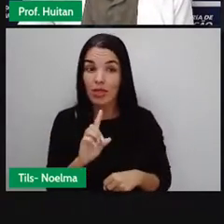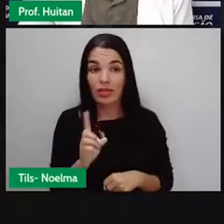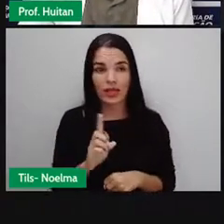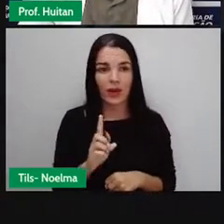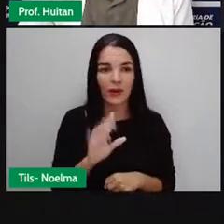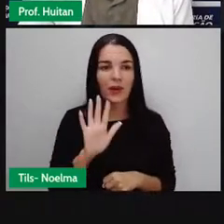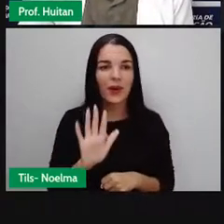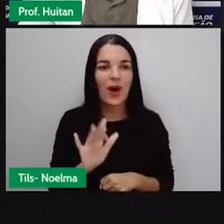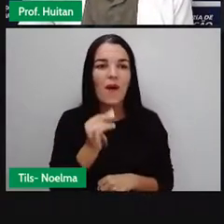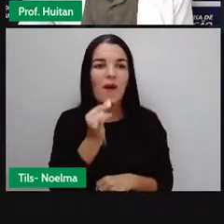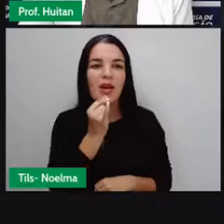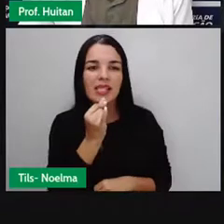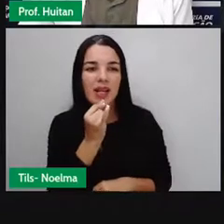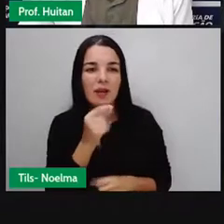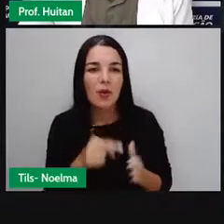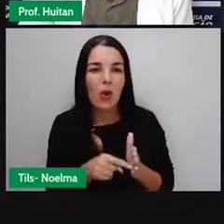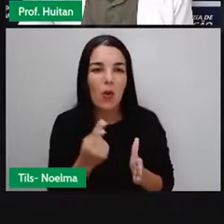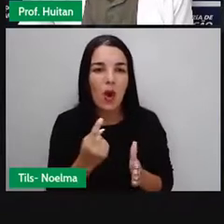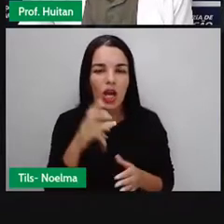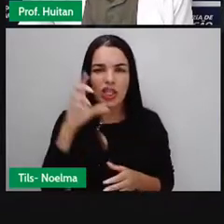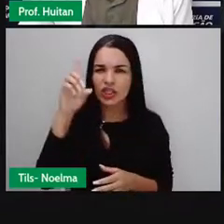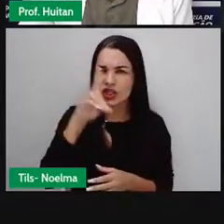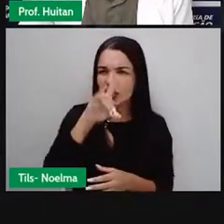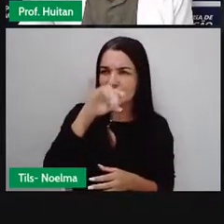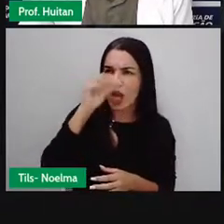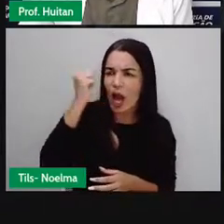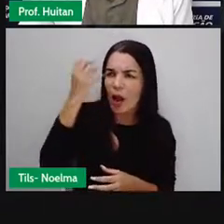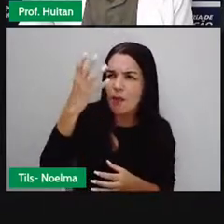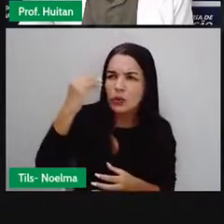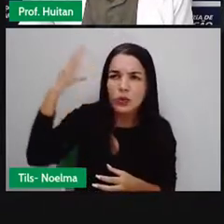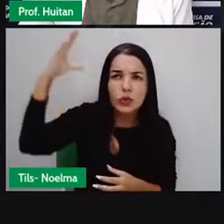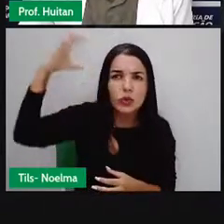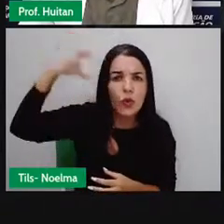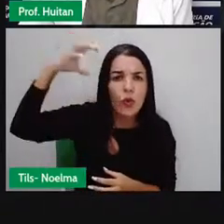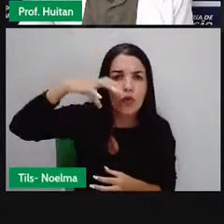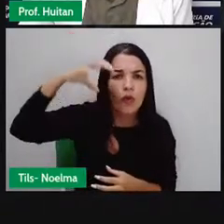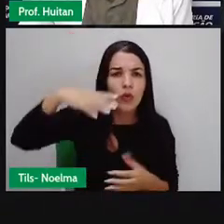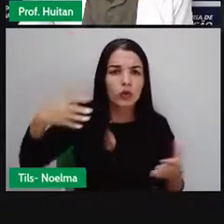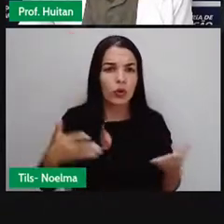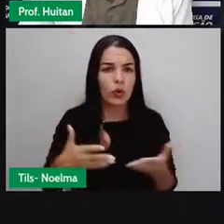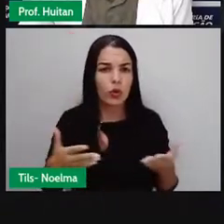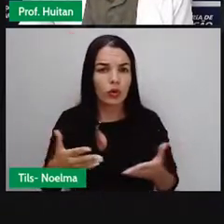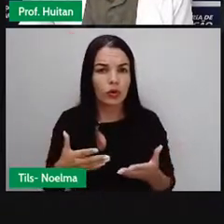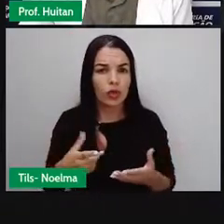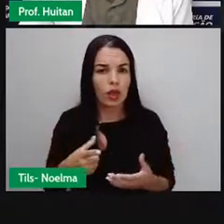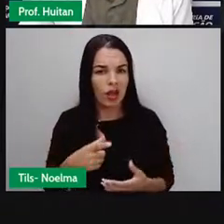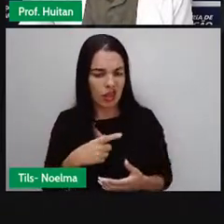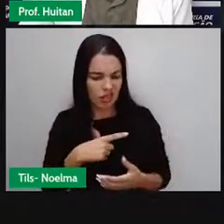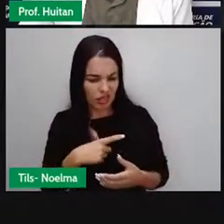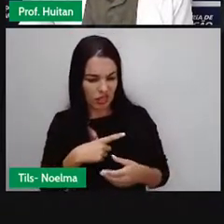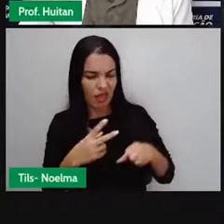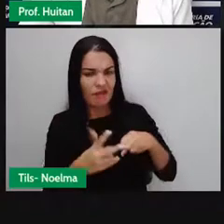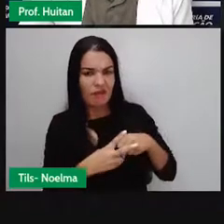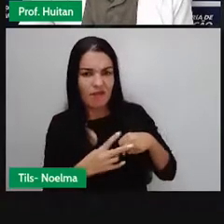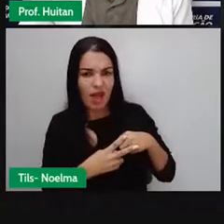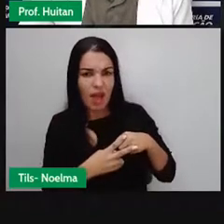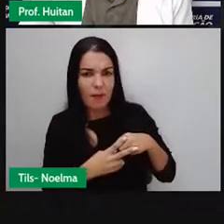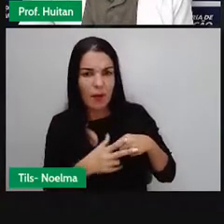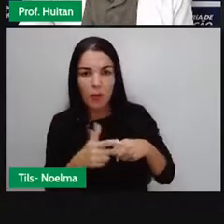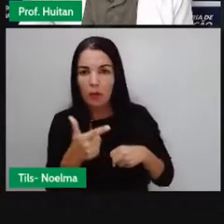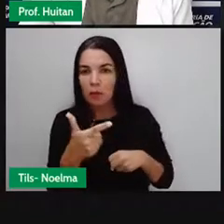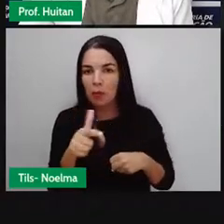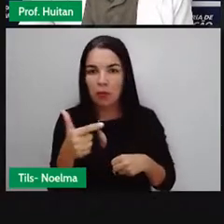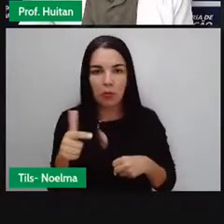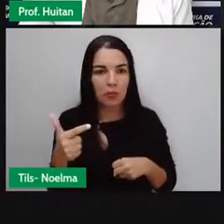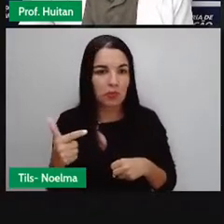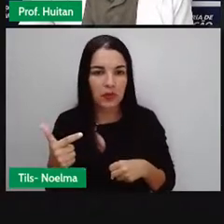Olha o primeiro exemplo. Dia muito chuvoso hoje. Uma frase sem verbo. Né? Sem verbo ou